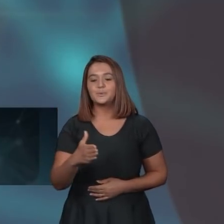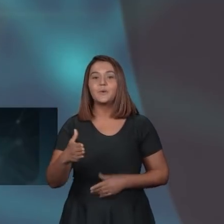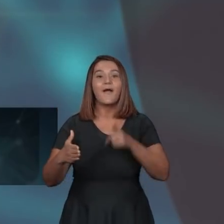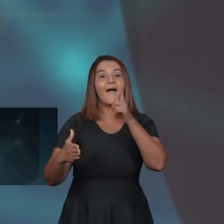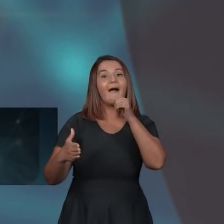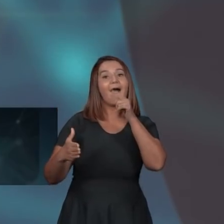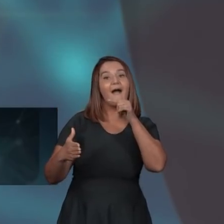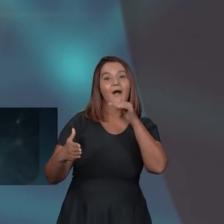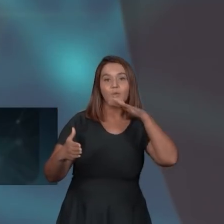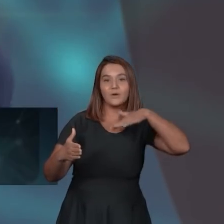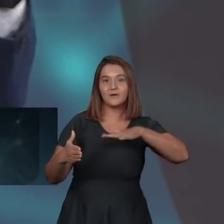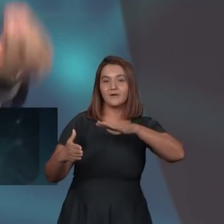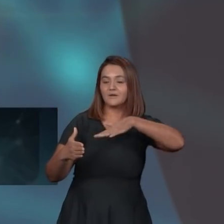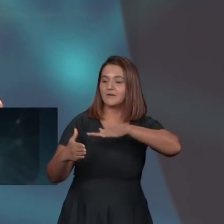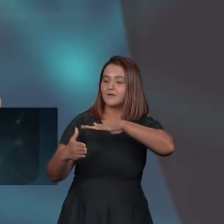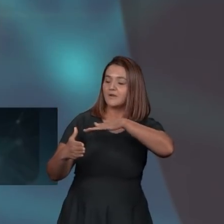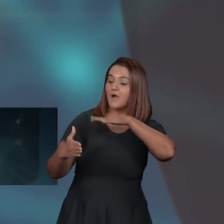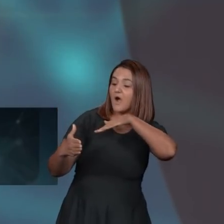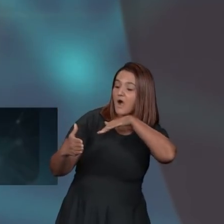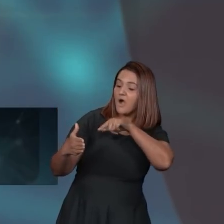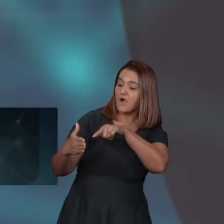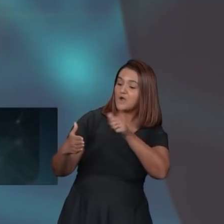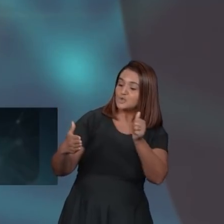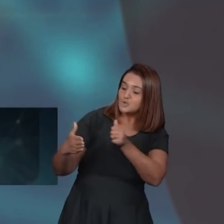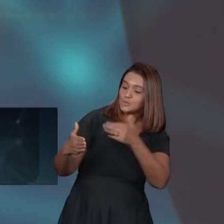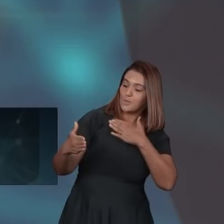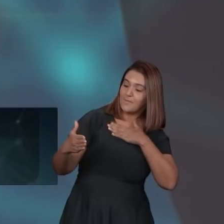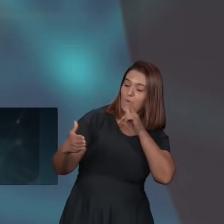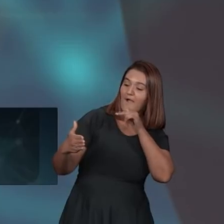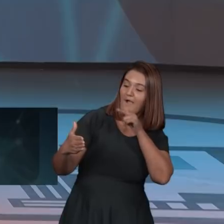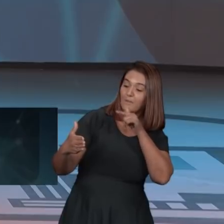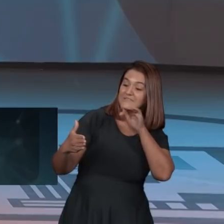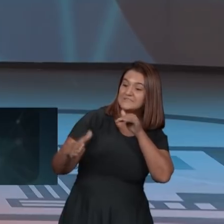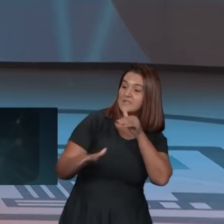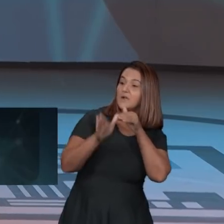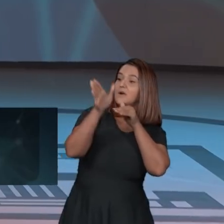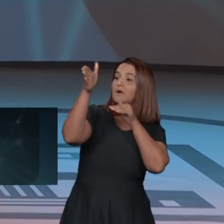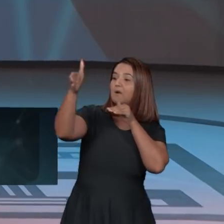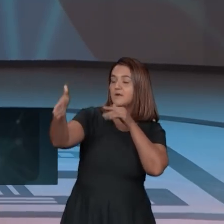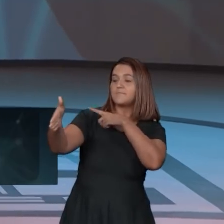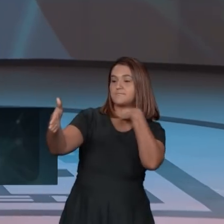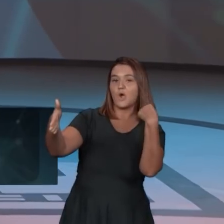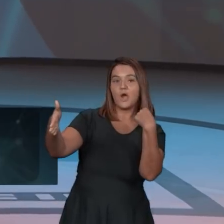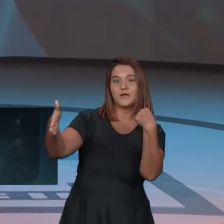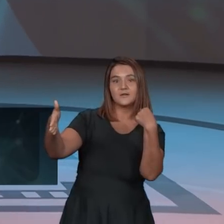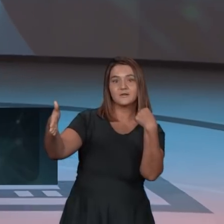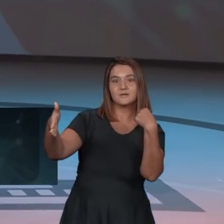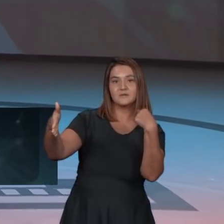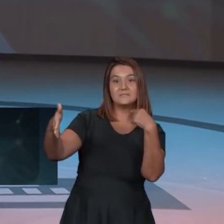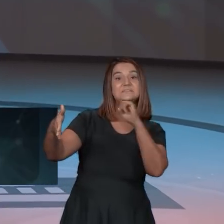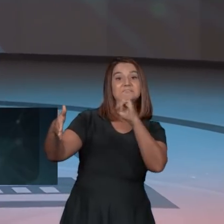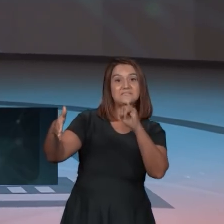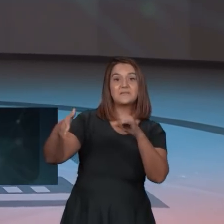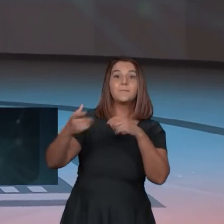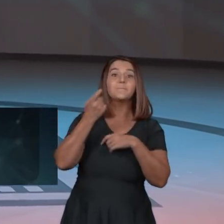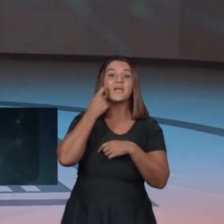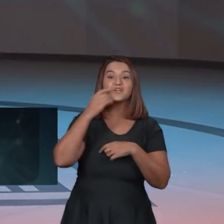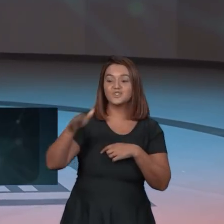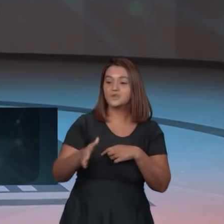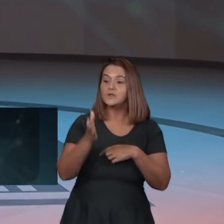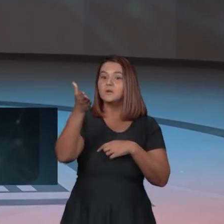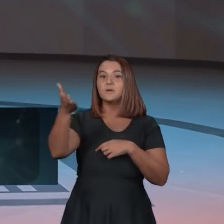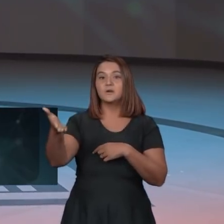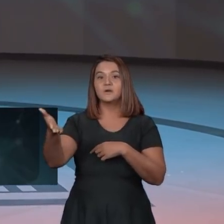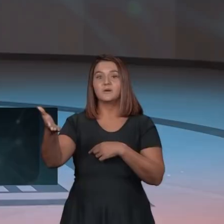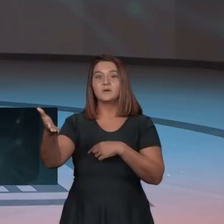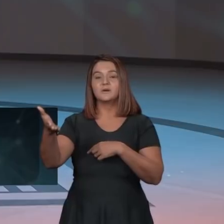E o peixe insiste em ficar fora da água, por isso ele morre. É nesse sentido que Deus nos pede para escolher entre ele, que é